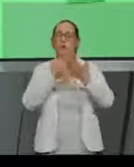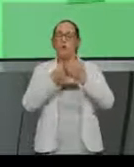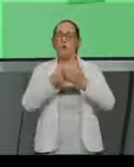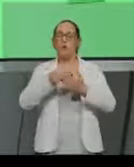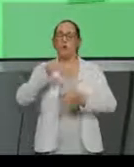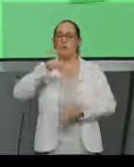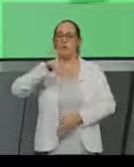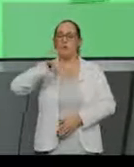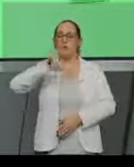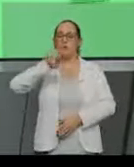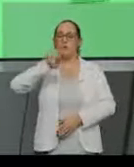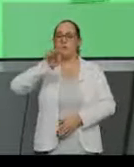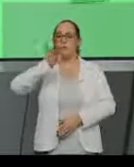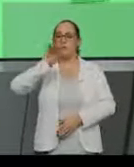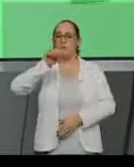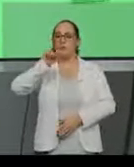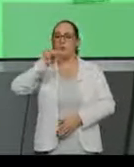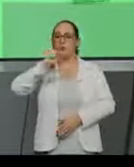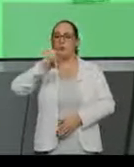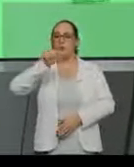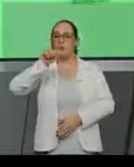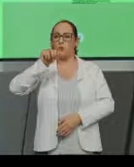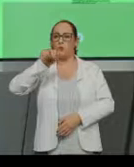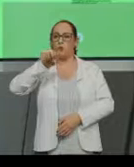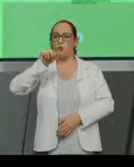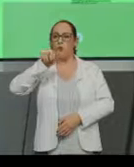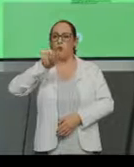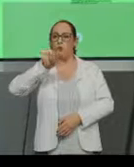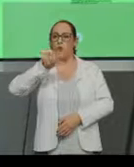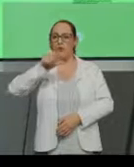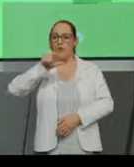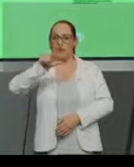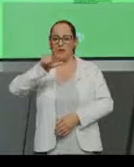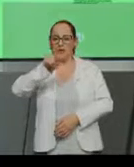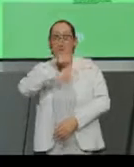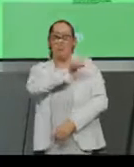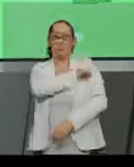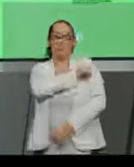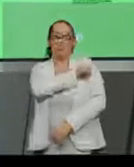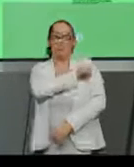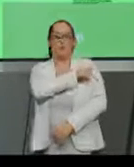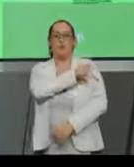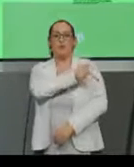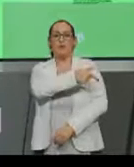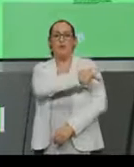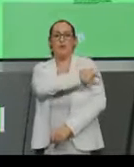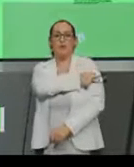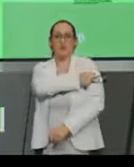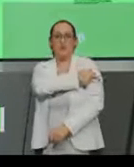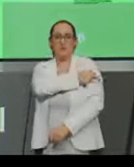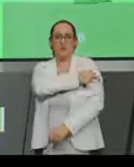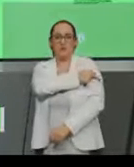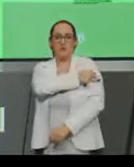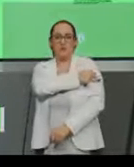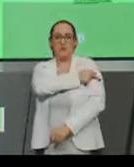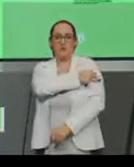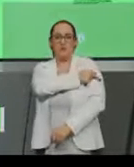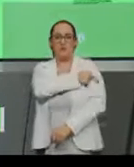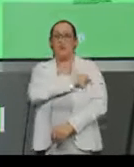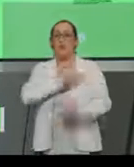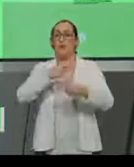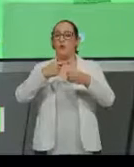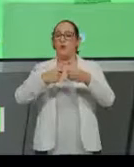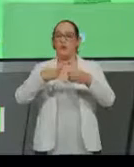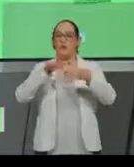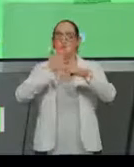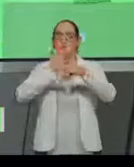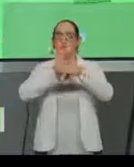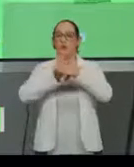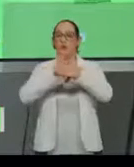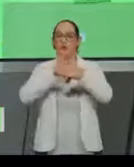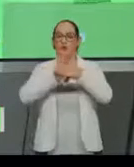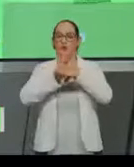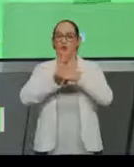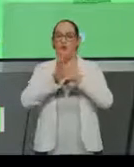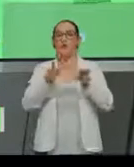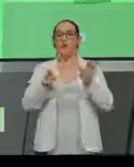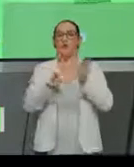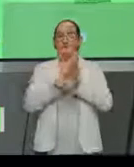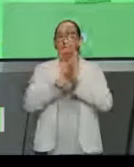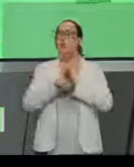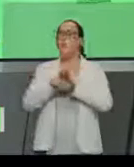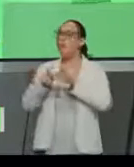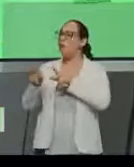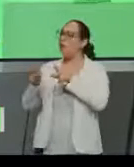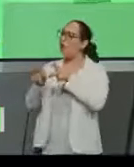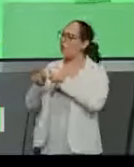Newton Amaral, é de uma estudante do 7º ano, é a Gemily Rosa, do município de Betim. É professor Clédson.